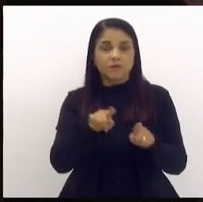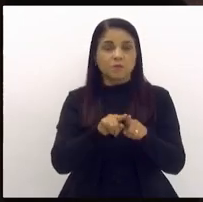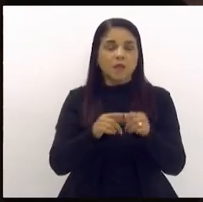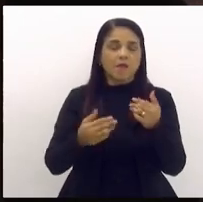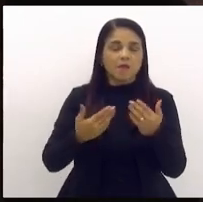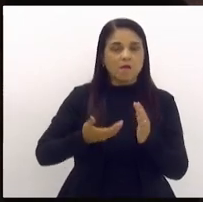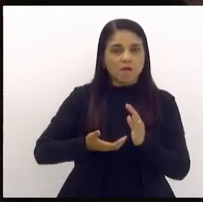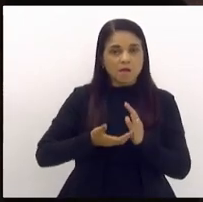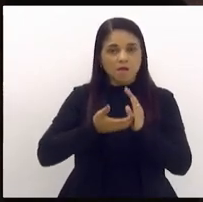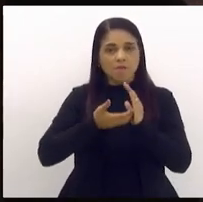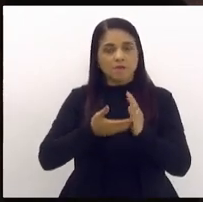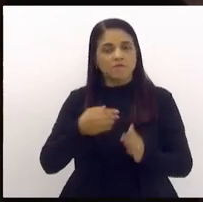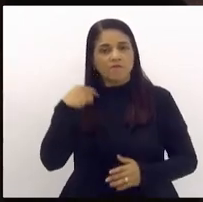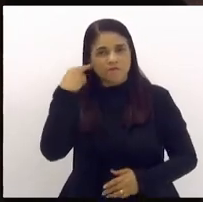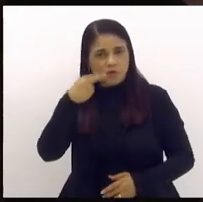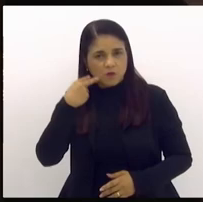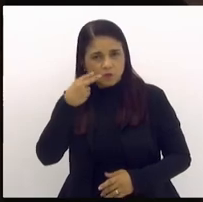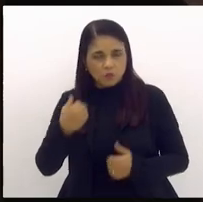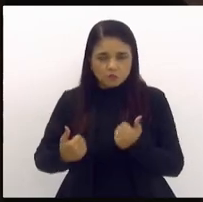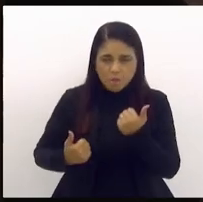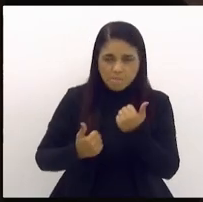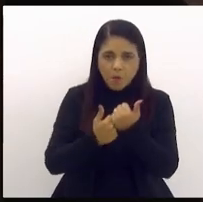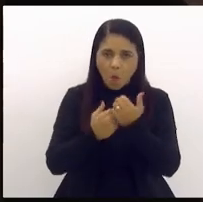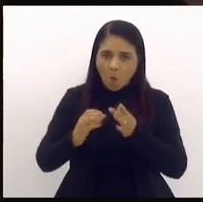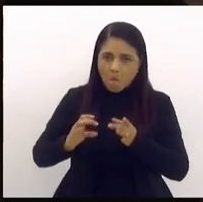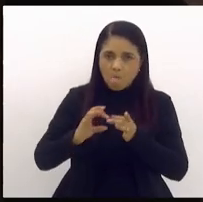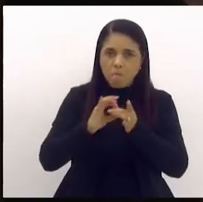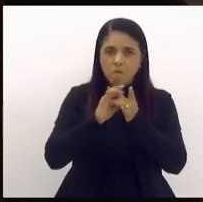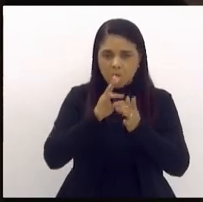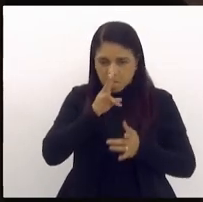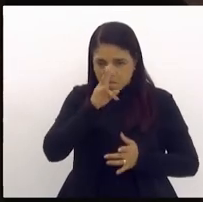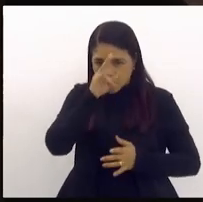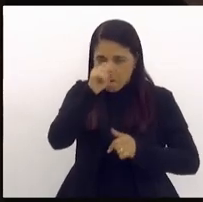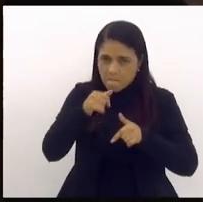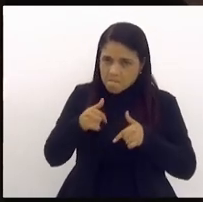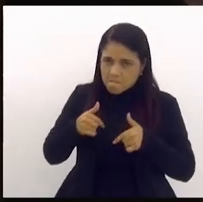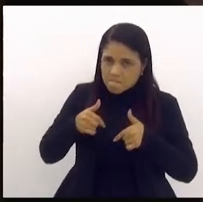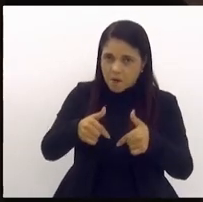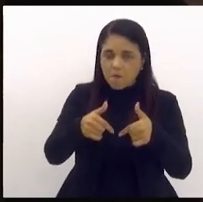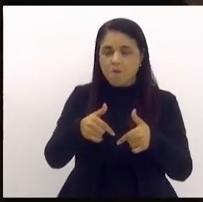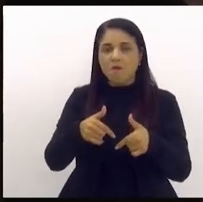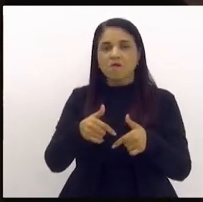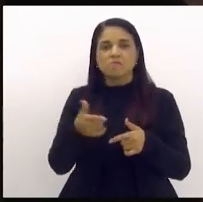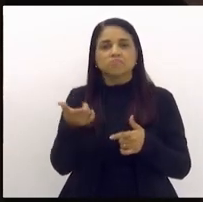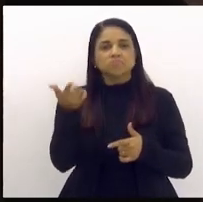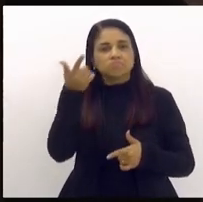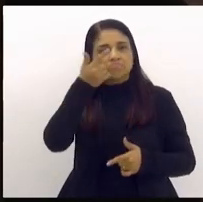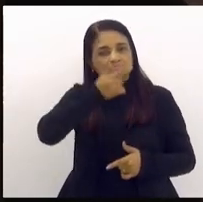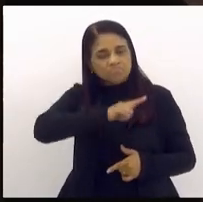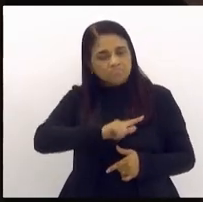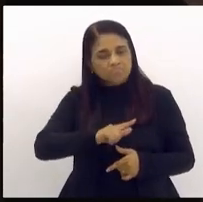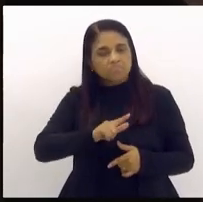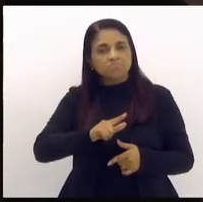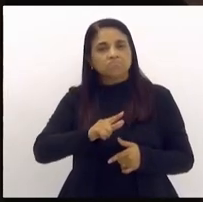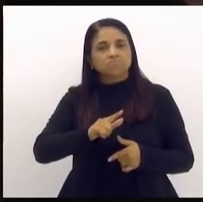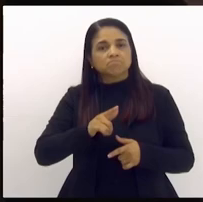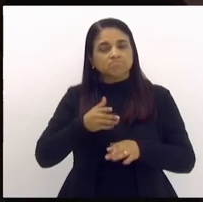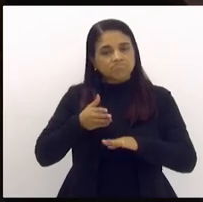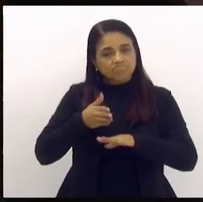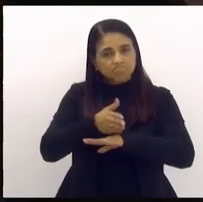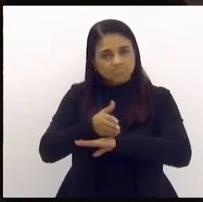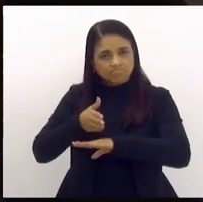vereadores que têm somado forças conosco e permitido dessa forma que a gente possa adentrar nas